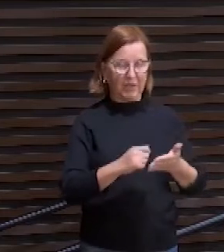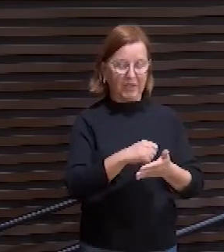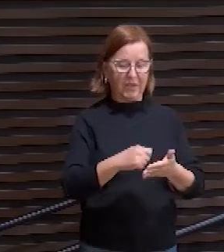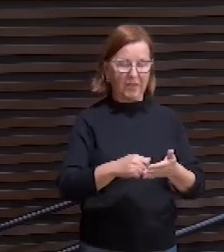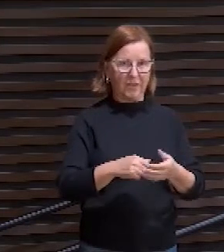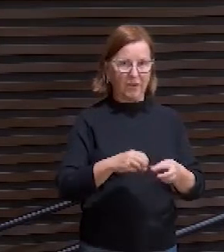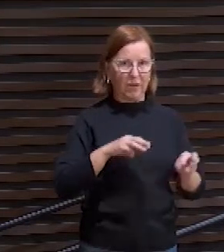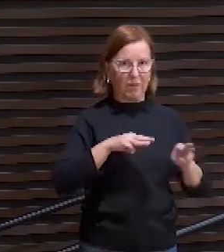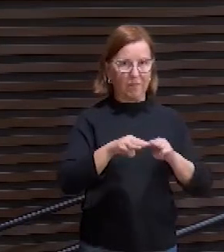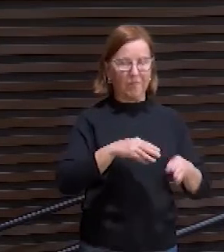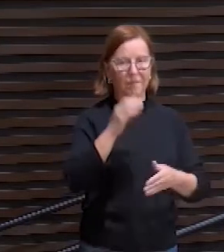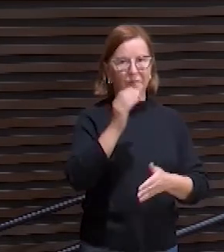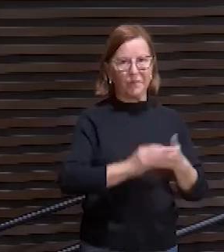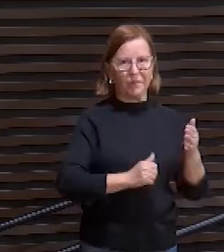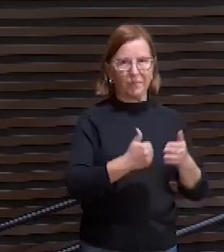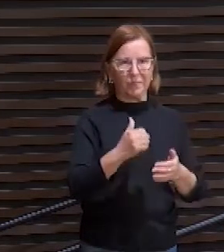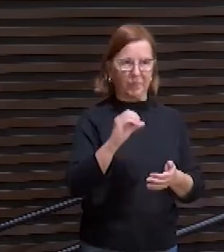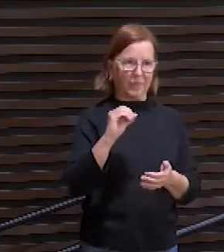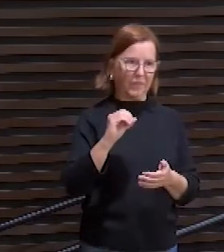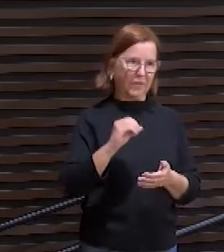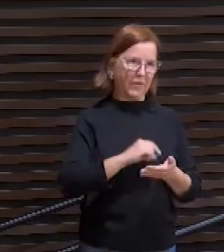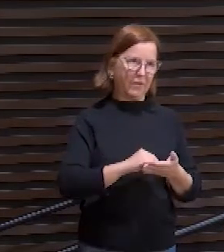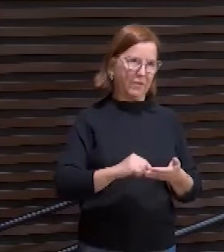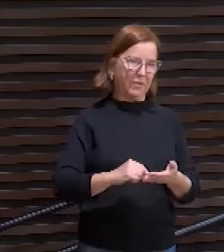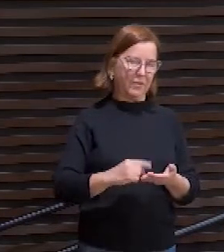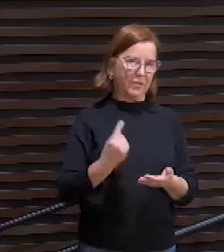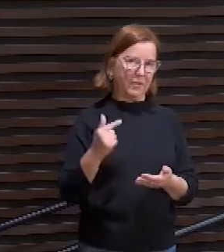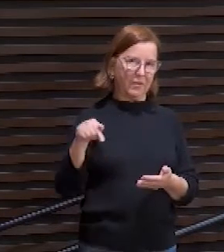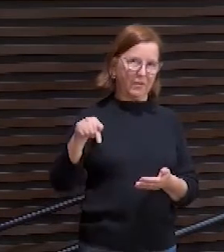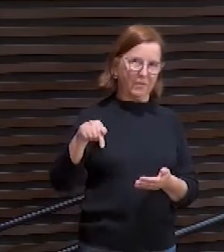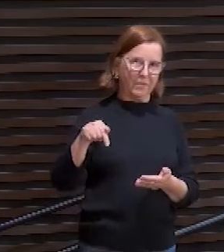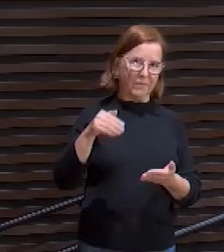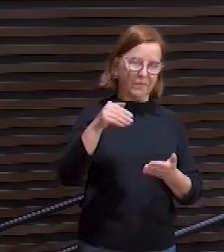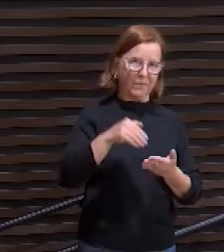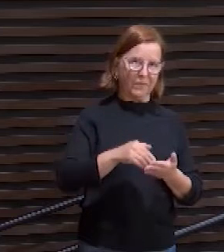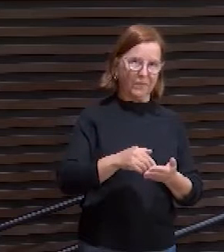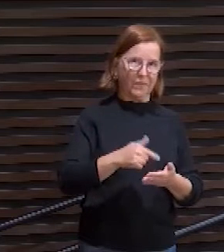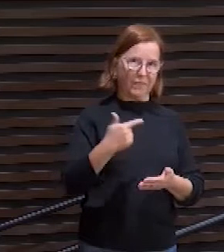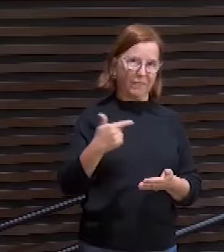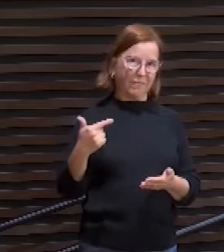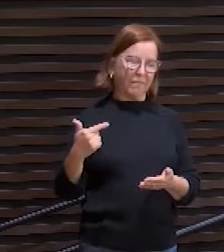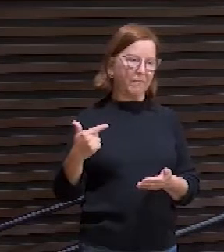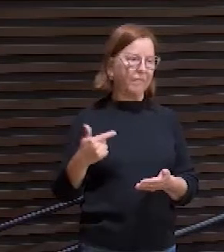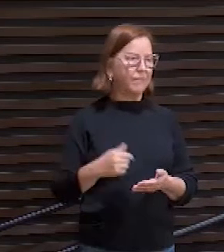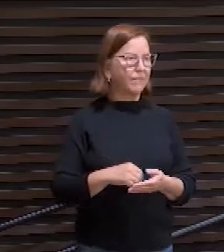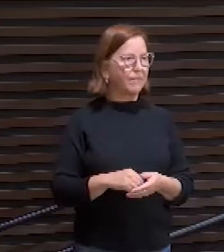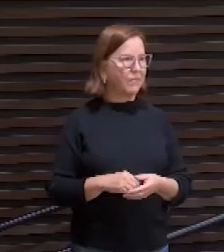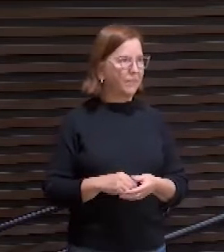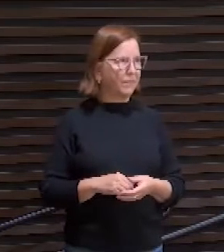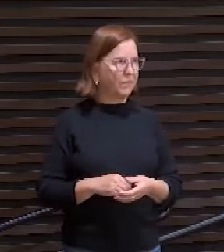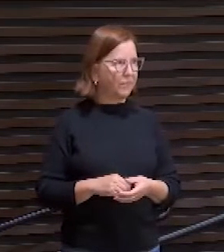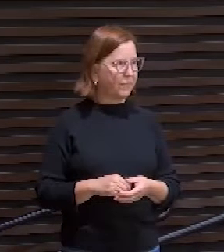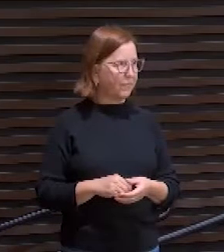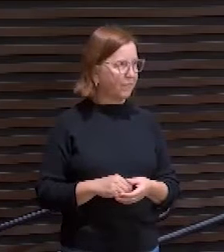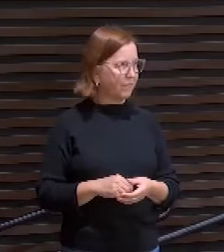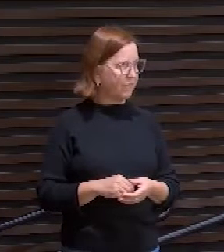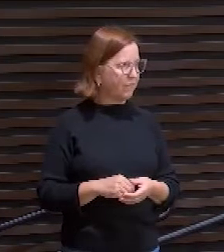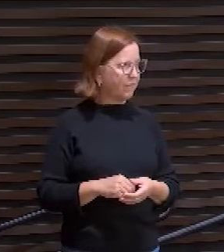no capítulo 10, versículos 17 a 22.